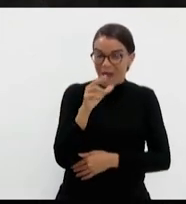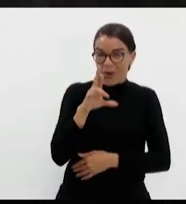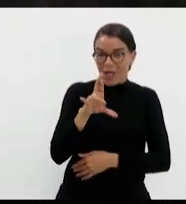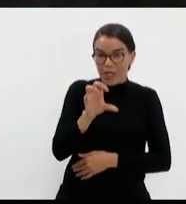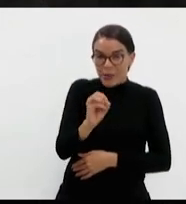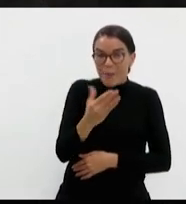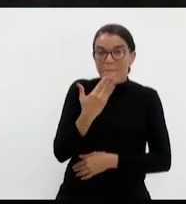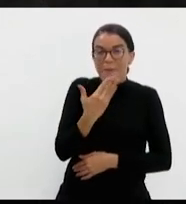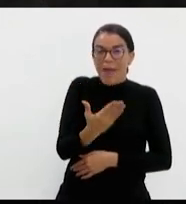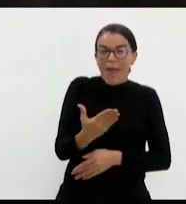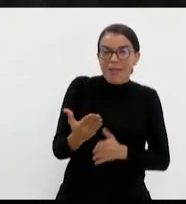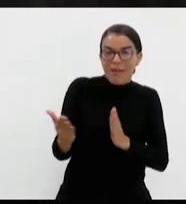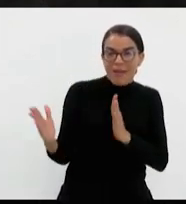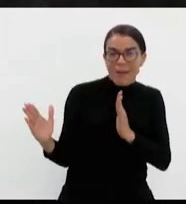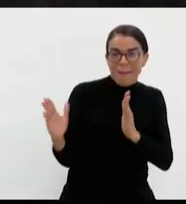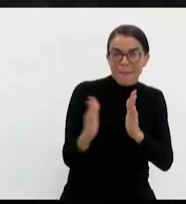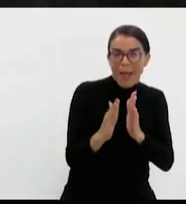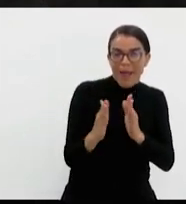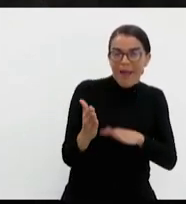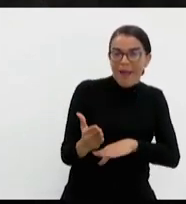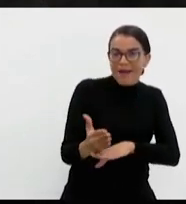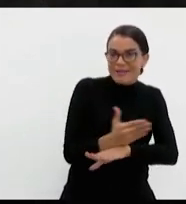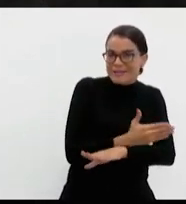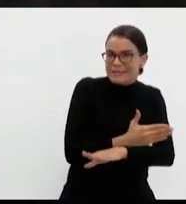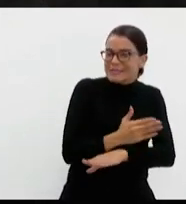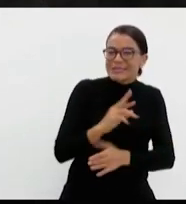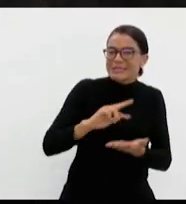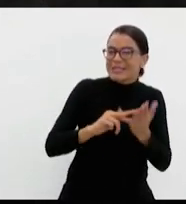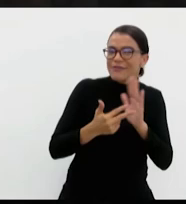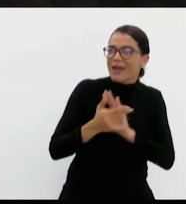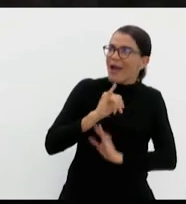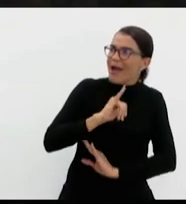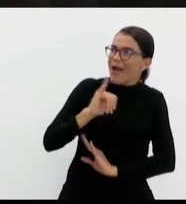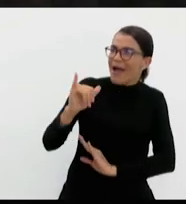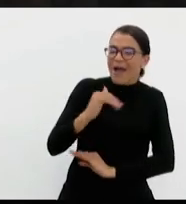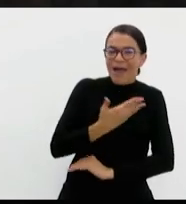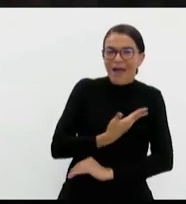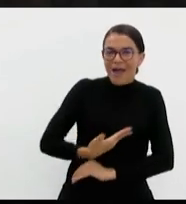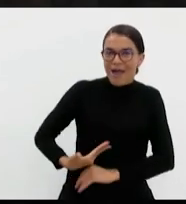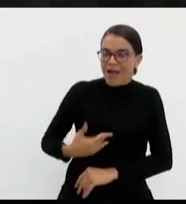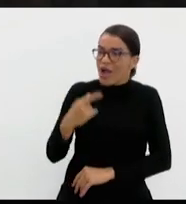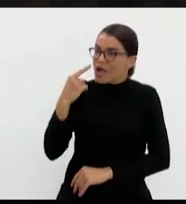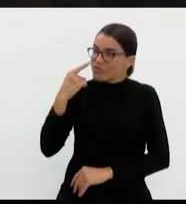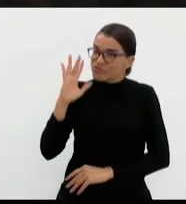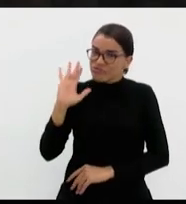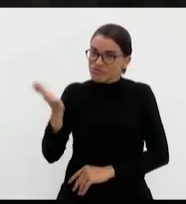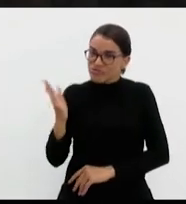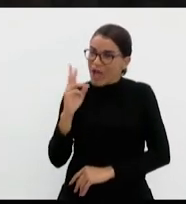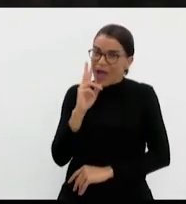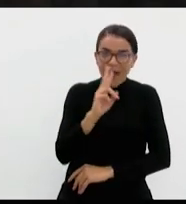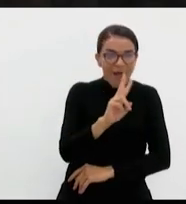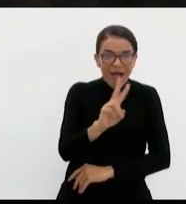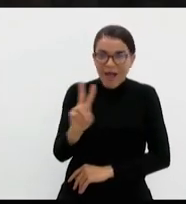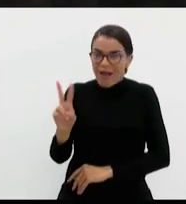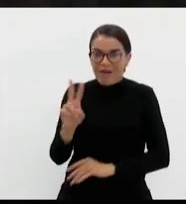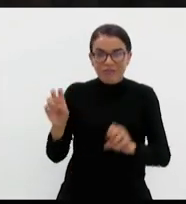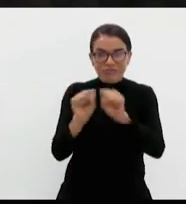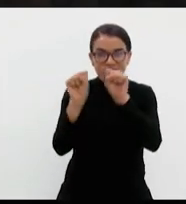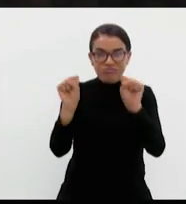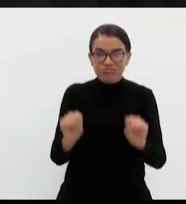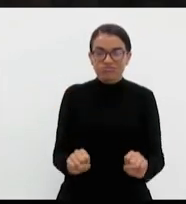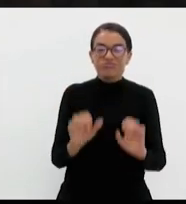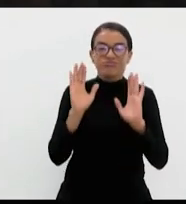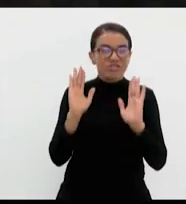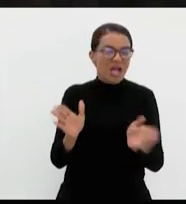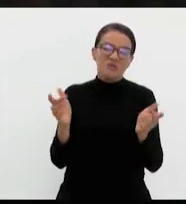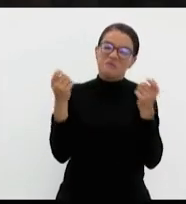antecipação, ele está dizendo para o governo do Estado o seguinte: verifiquei o sistema como um todo,